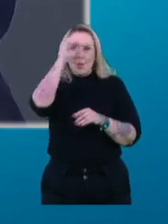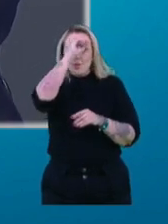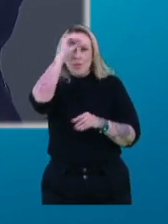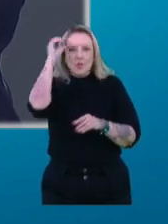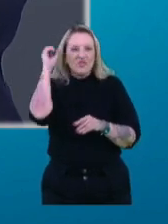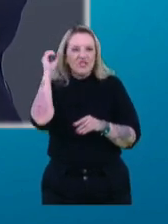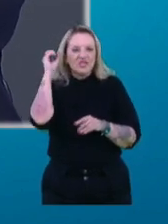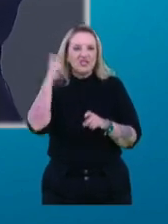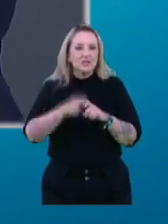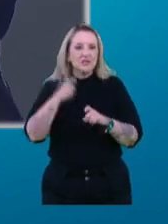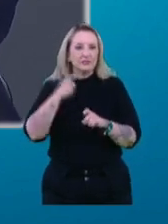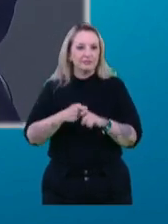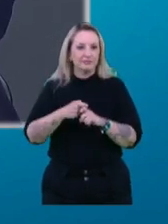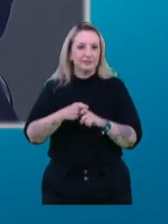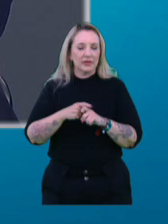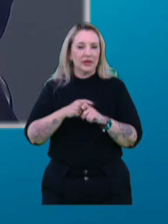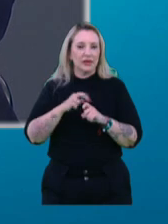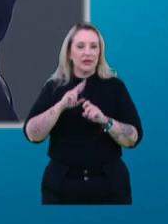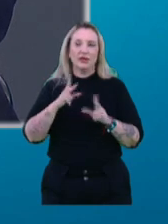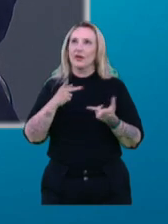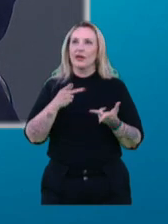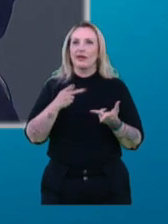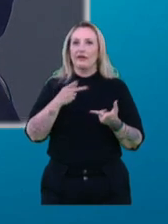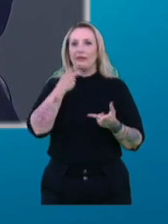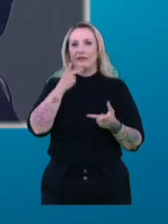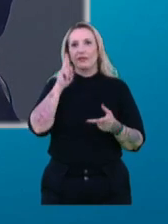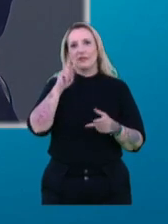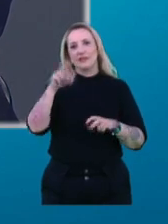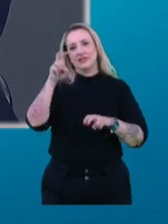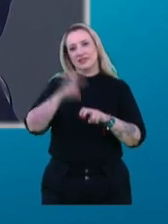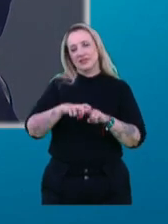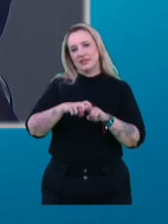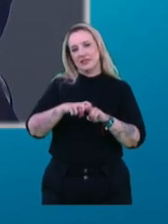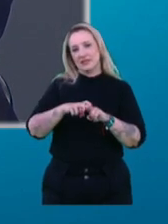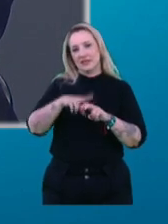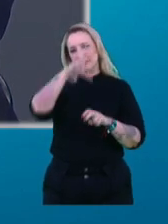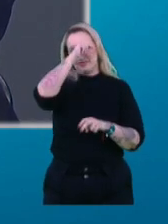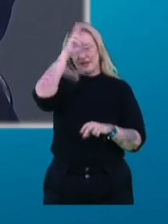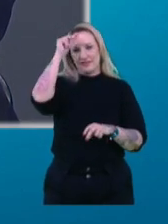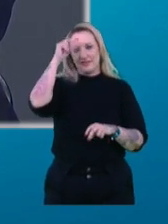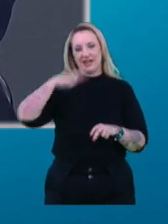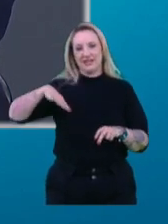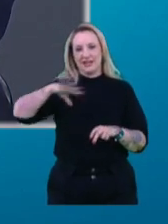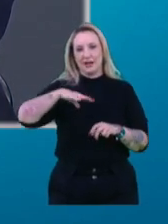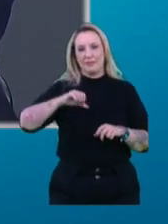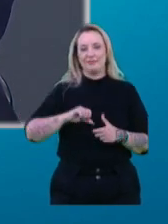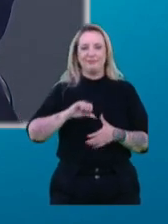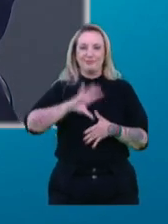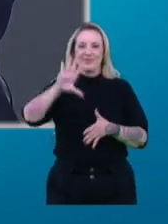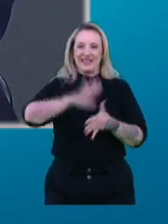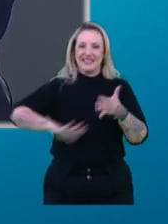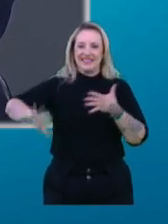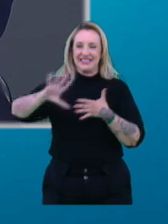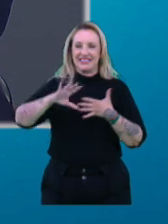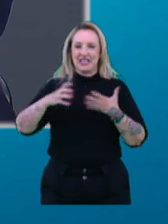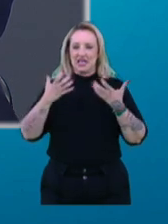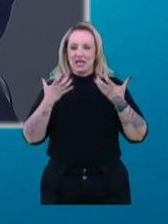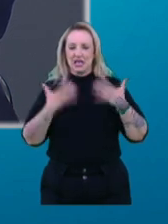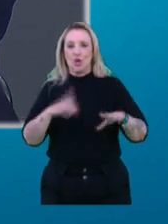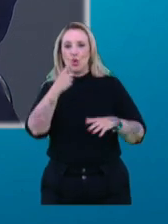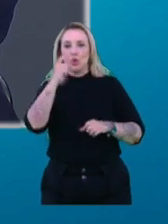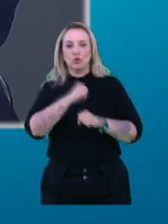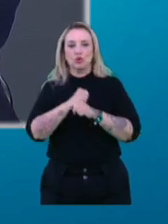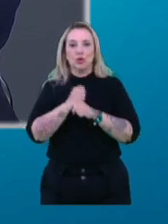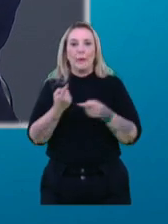mesquinha que não é apropriada para quem tá sentado na cadeira de prefeito da maior cidade da América Latina recusou no